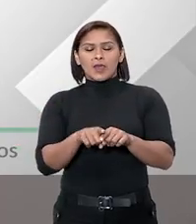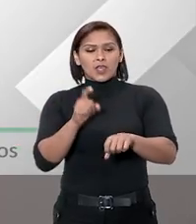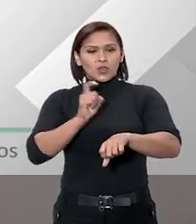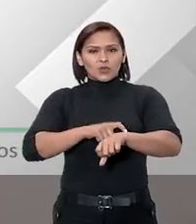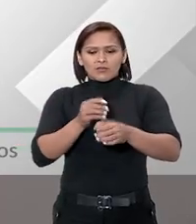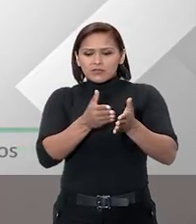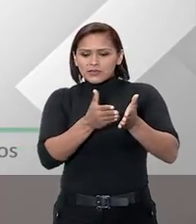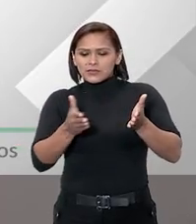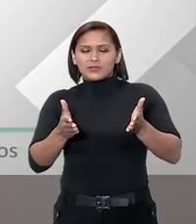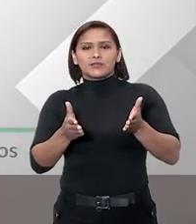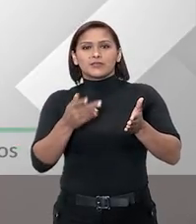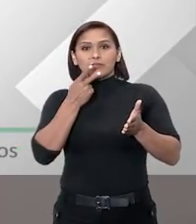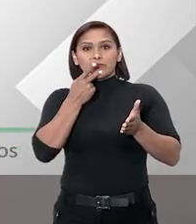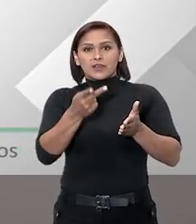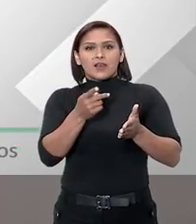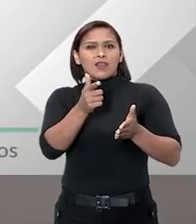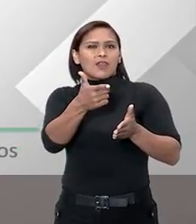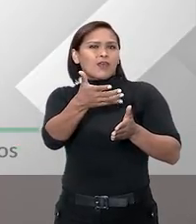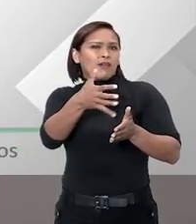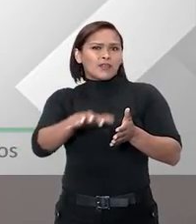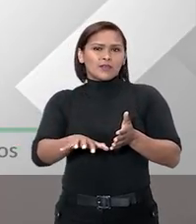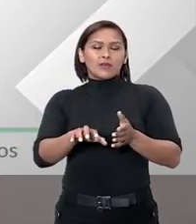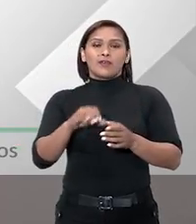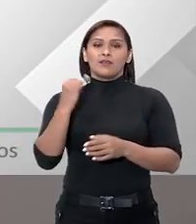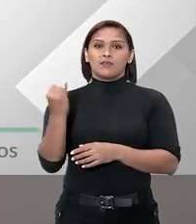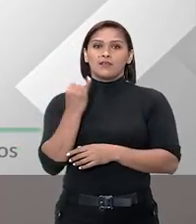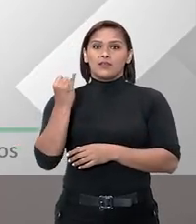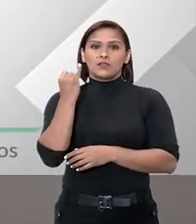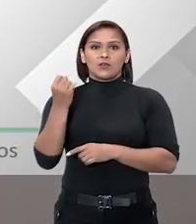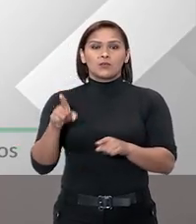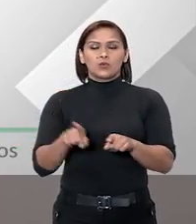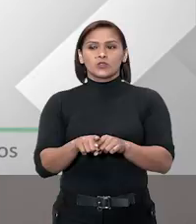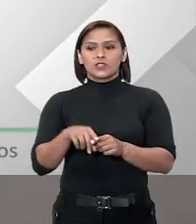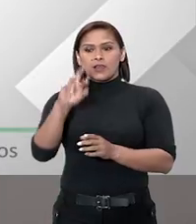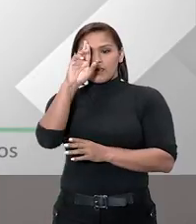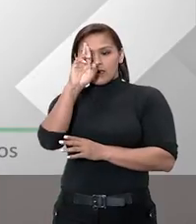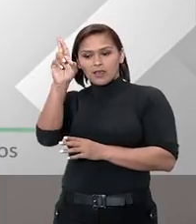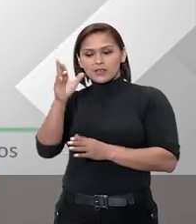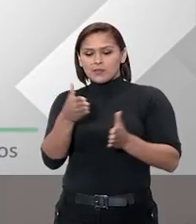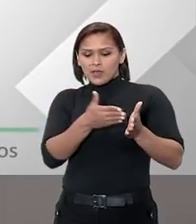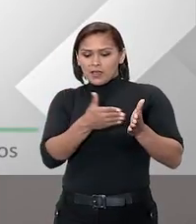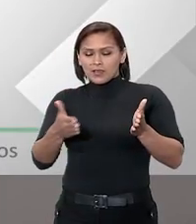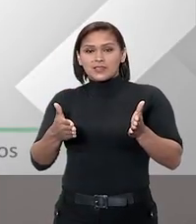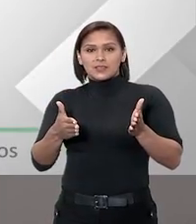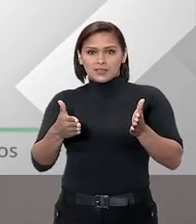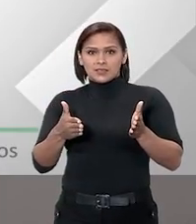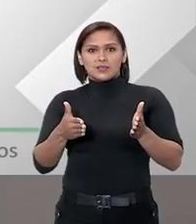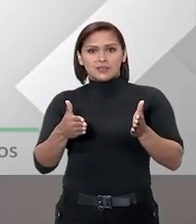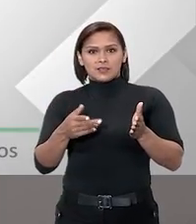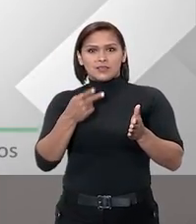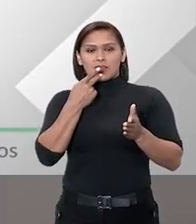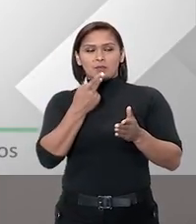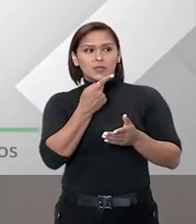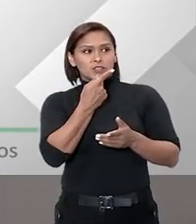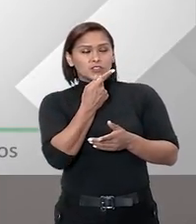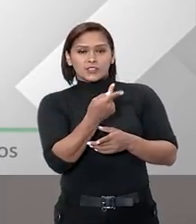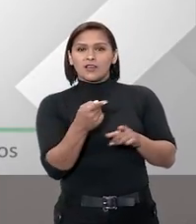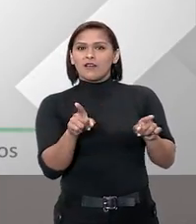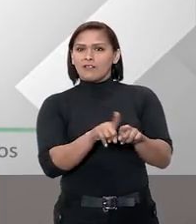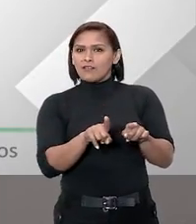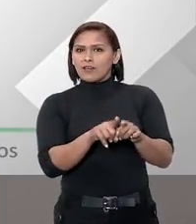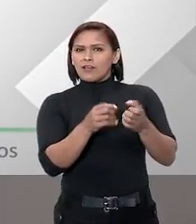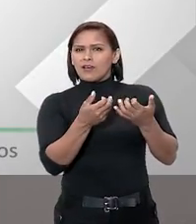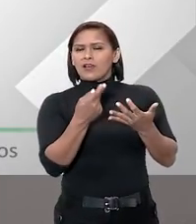seu tempo, né? Então, é importante que eu respeite esse tempo, e a gente está falando aí